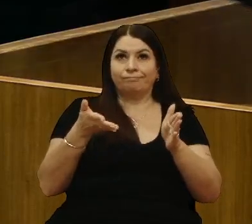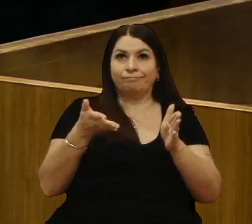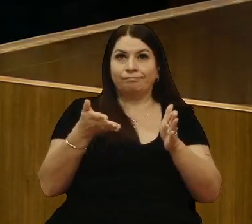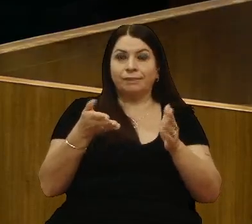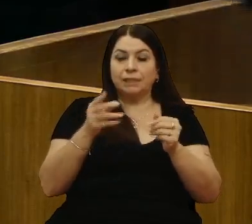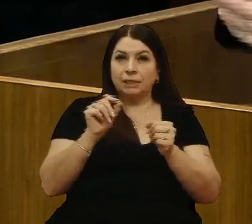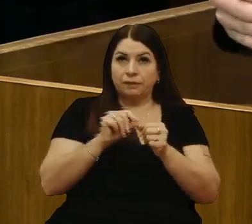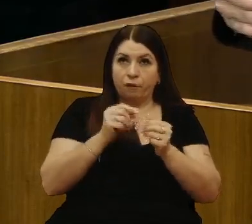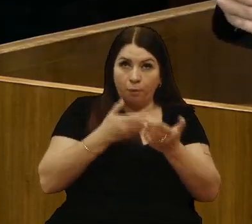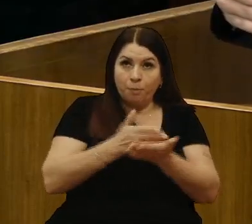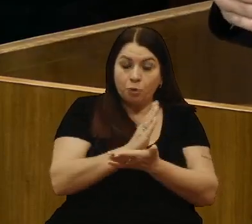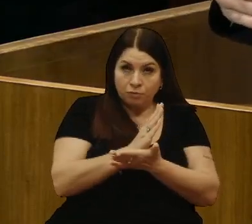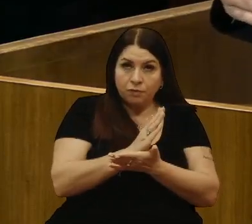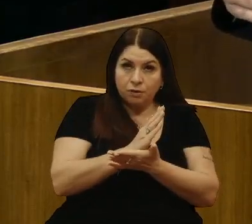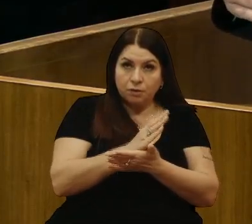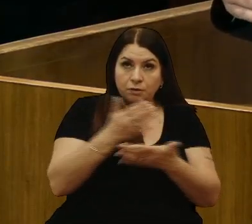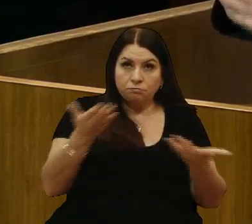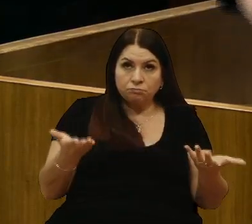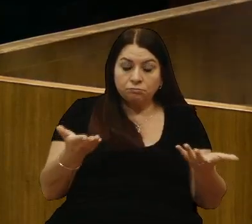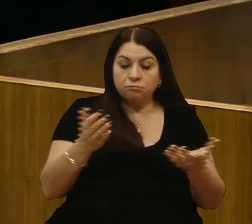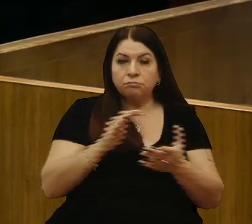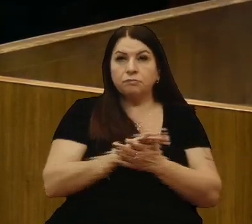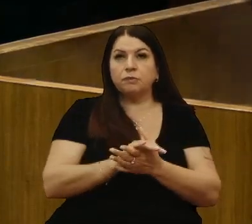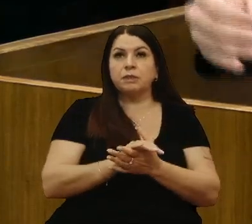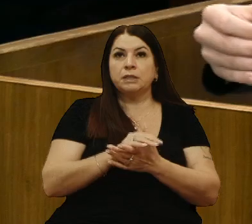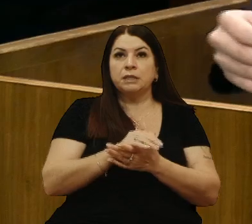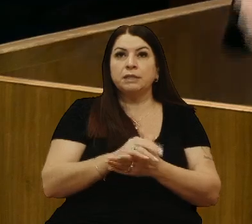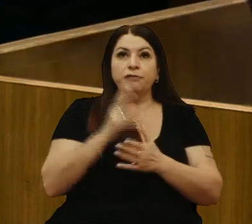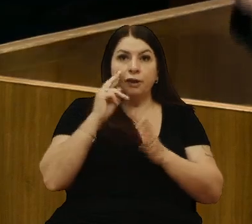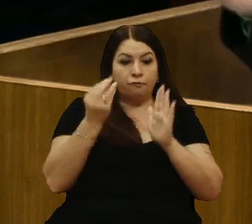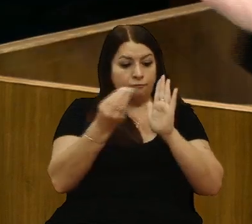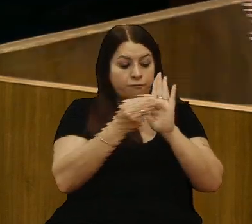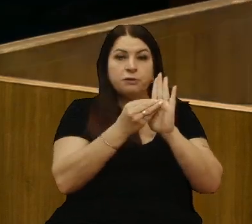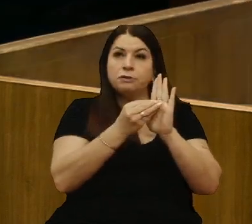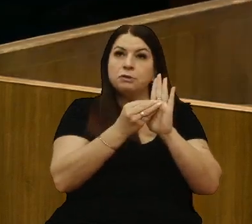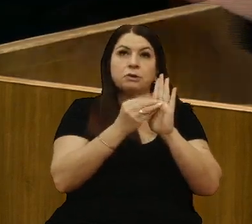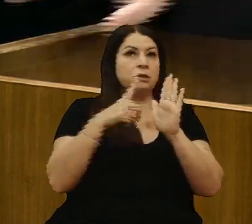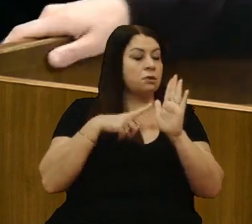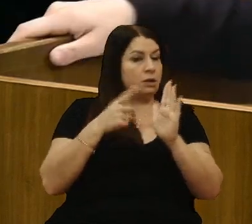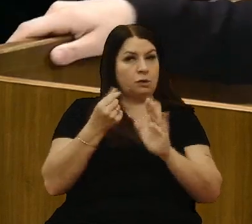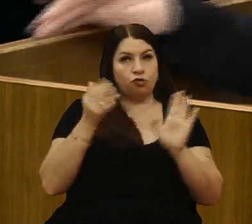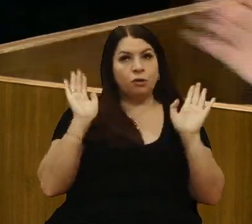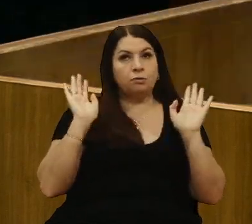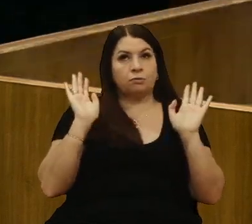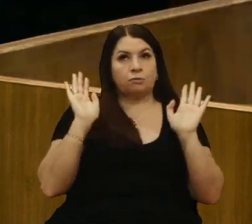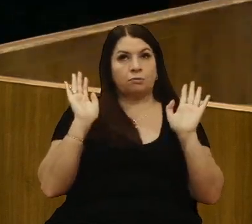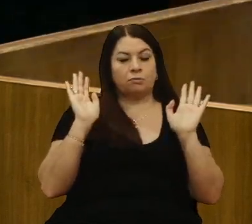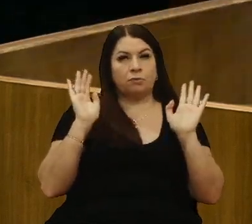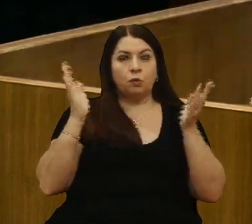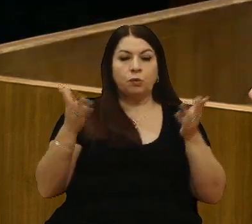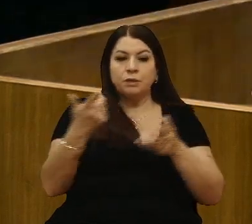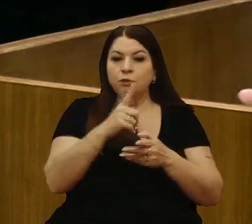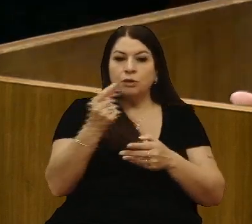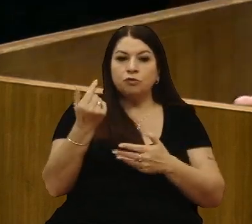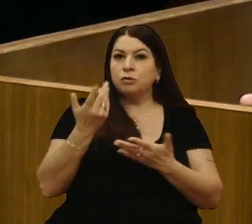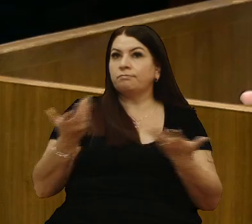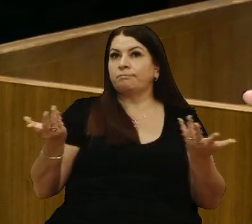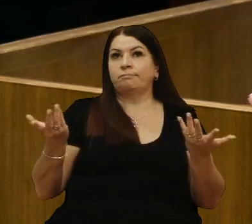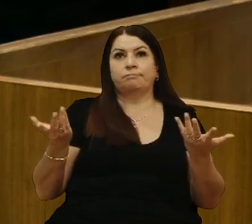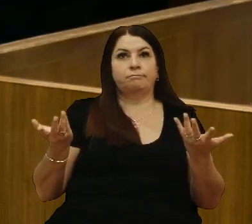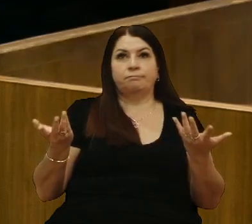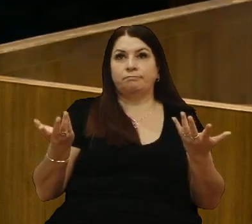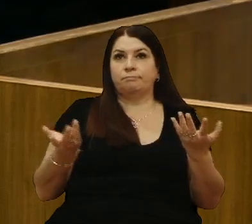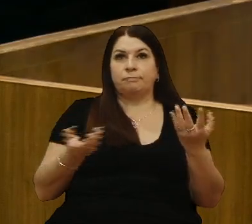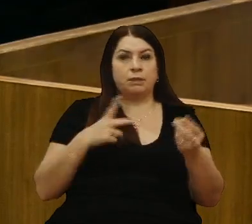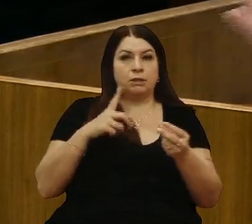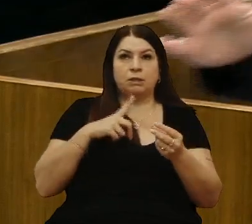foi aprovado, se foi previsto, tem que ter o dinheiro. Agora, se não tem o dinheiro, tem